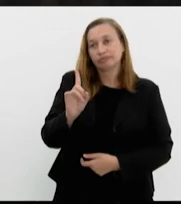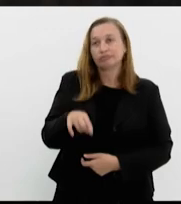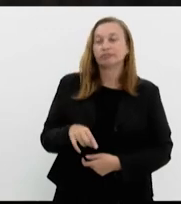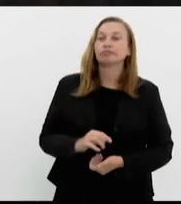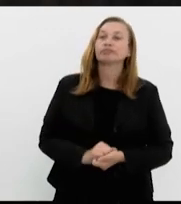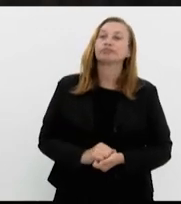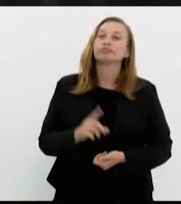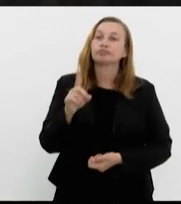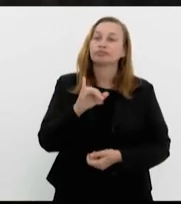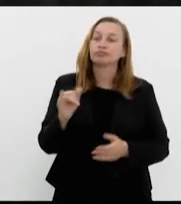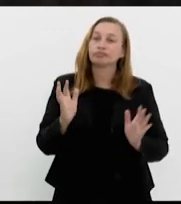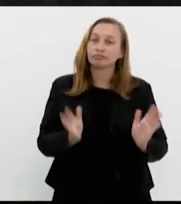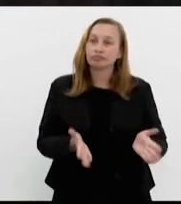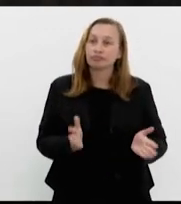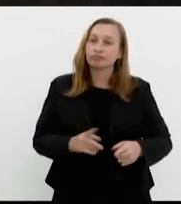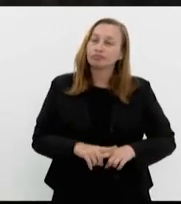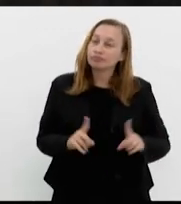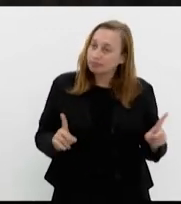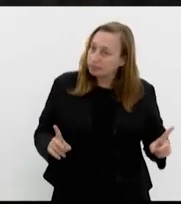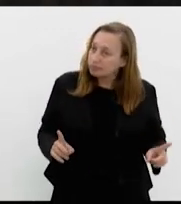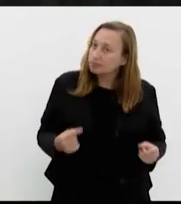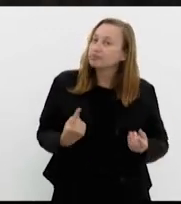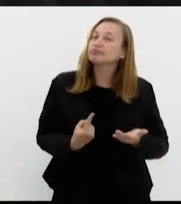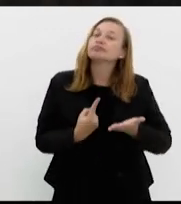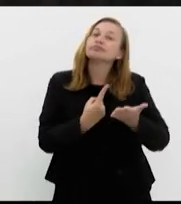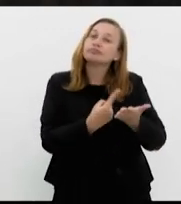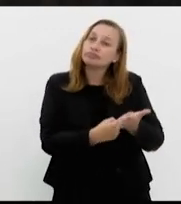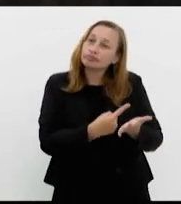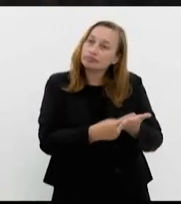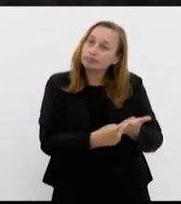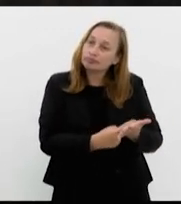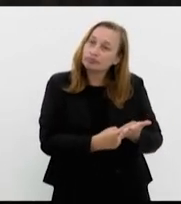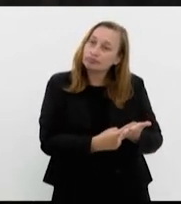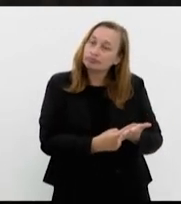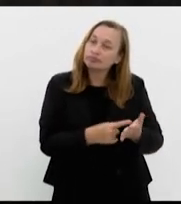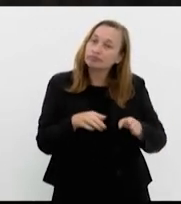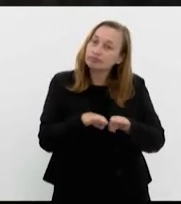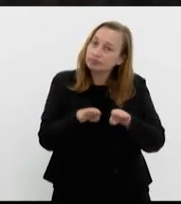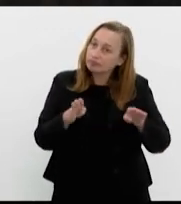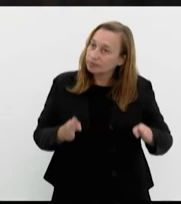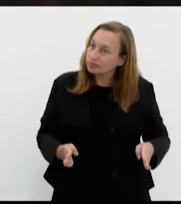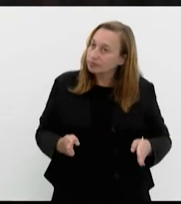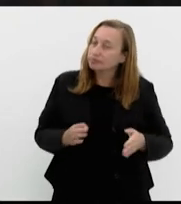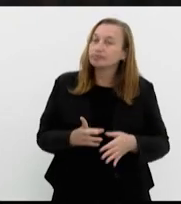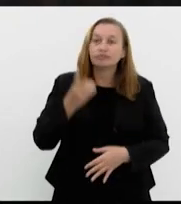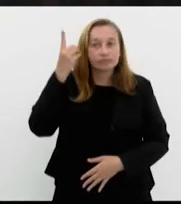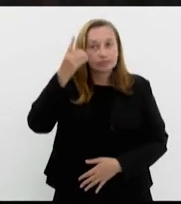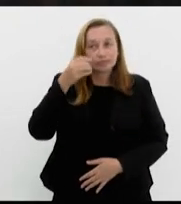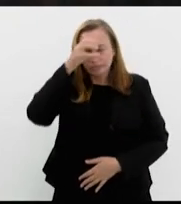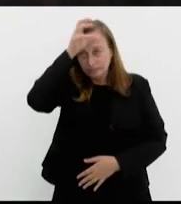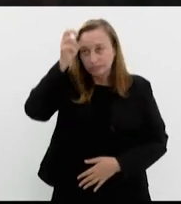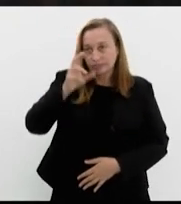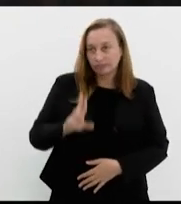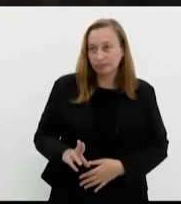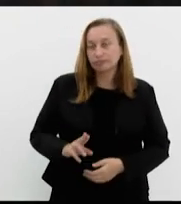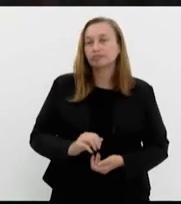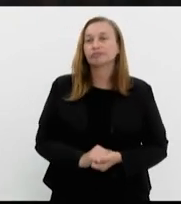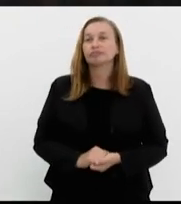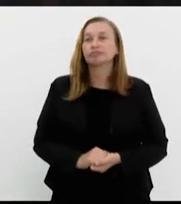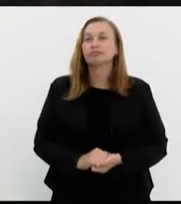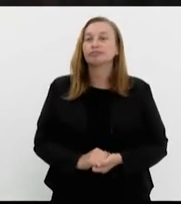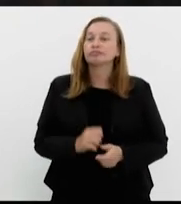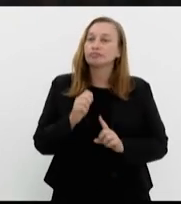no dia de hoje. Mas há um compromisso da mesa, deputada Tia Ju, de